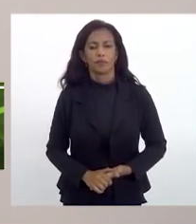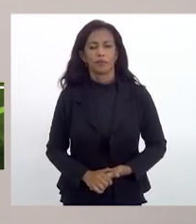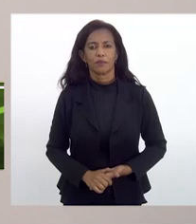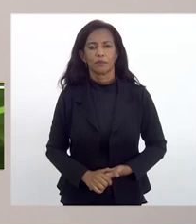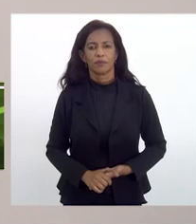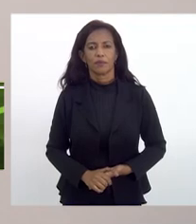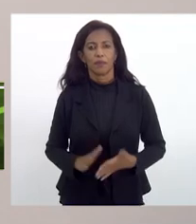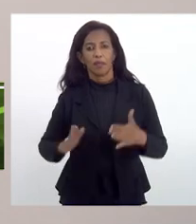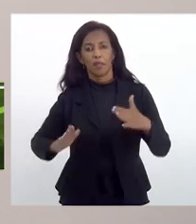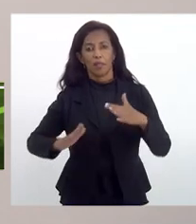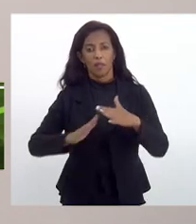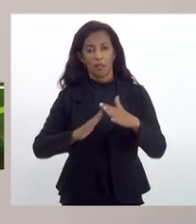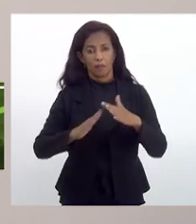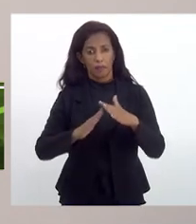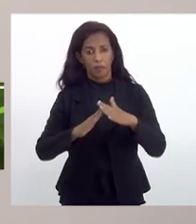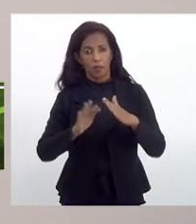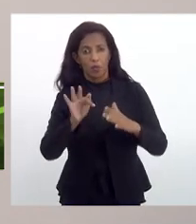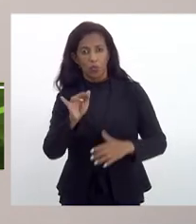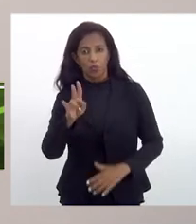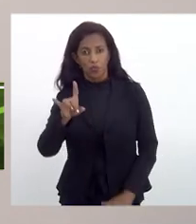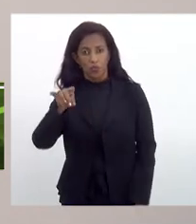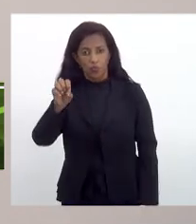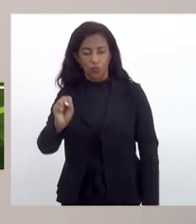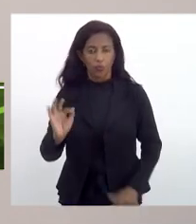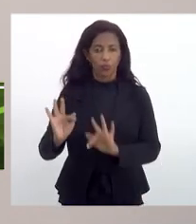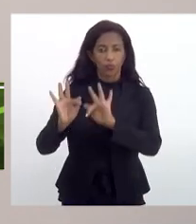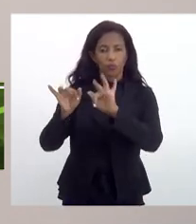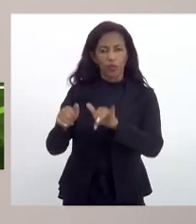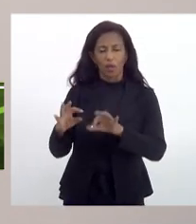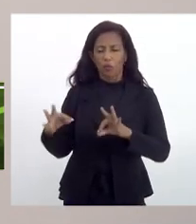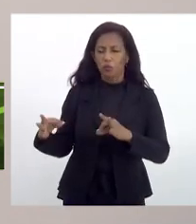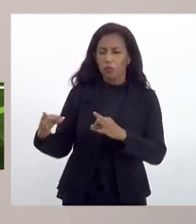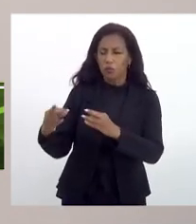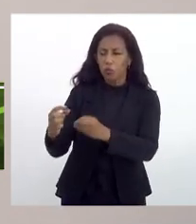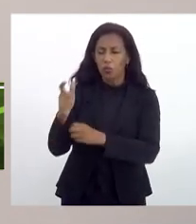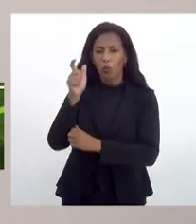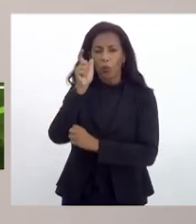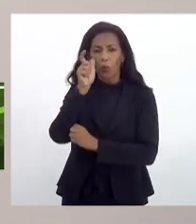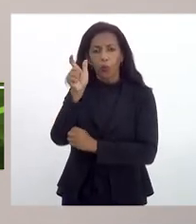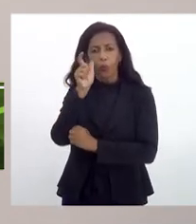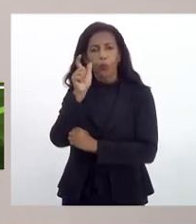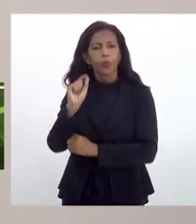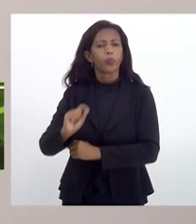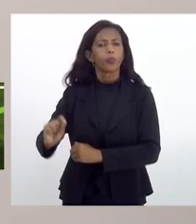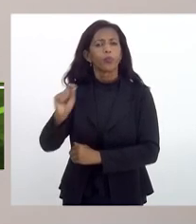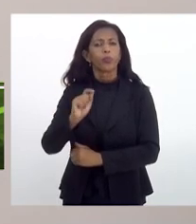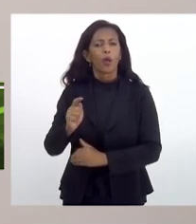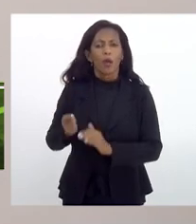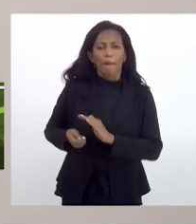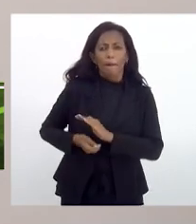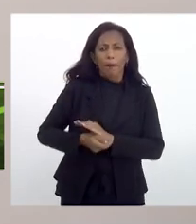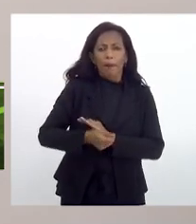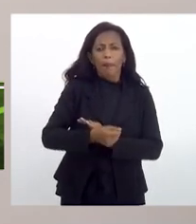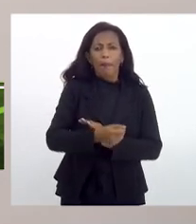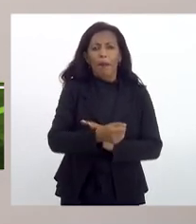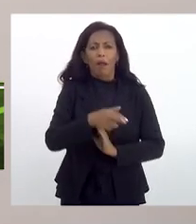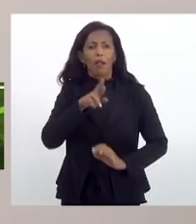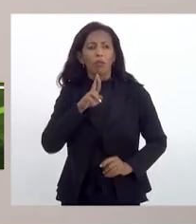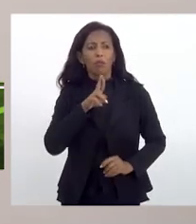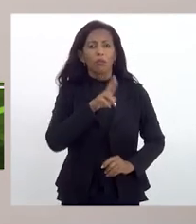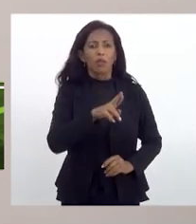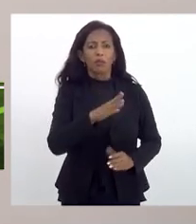das limitações para os fundos, é que no final o que nos interessa é a aplicação naquele resultado final,